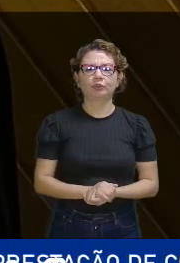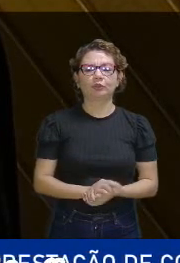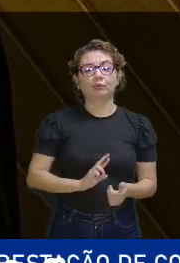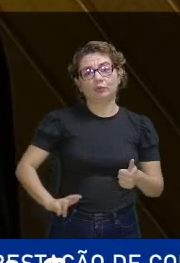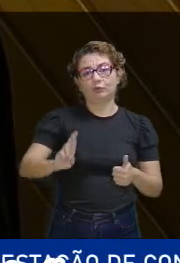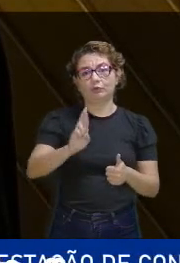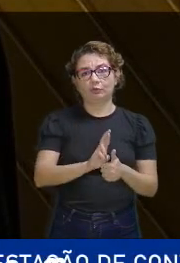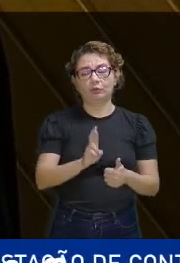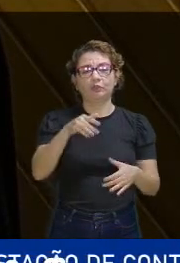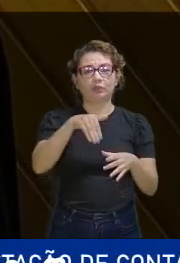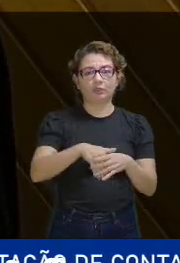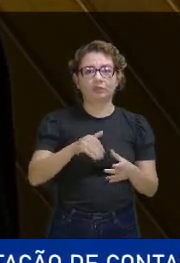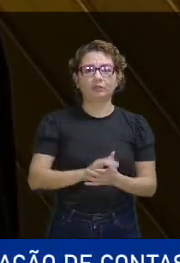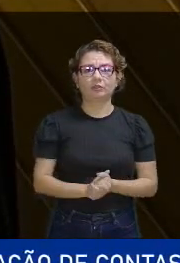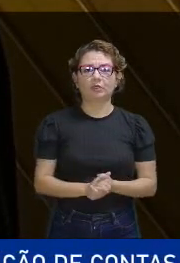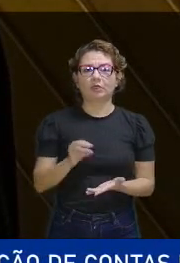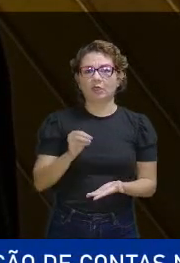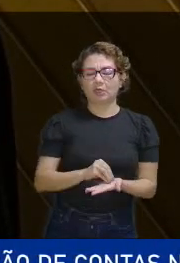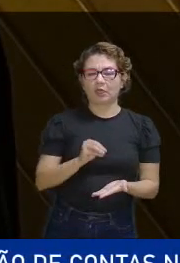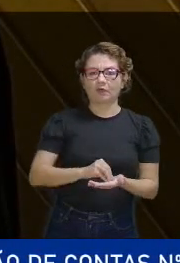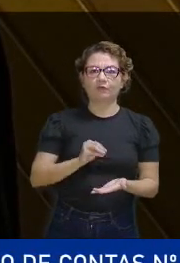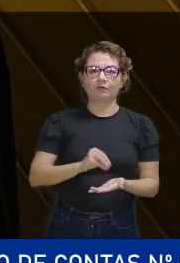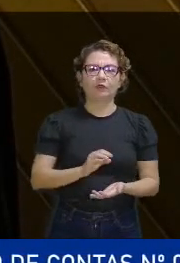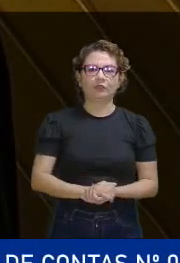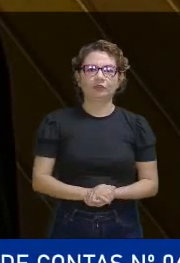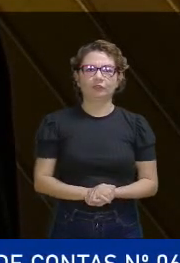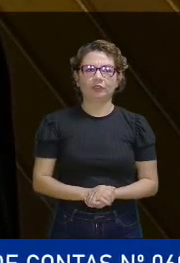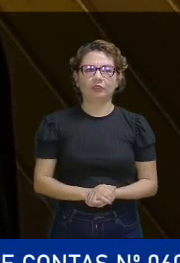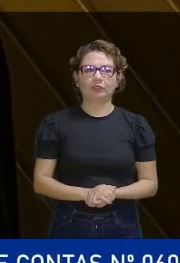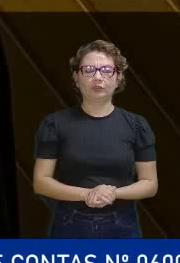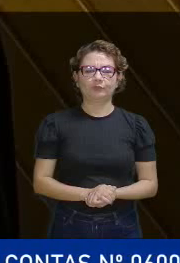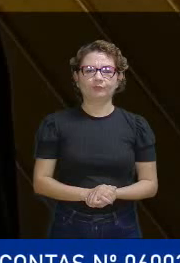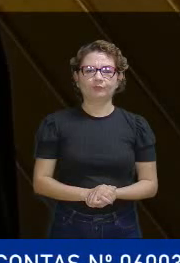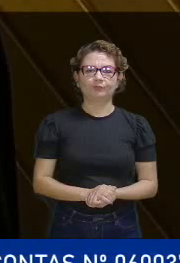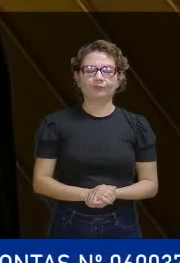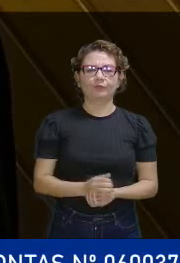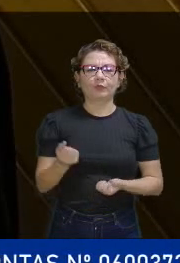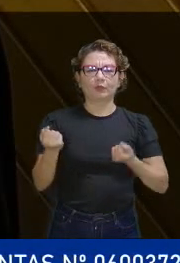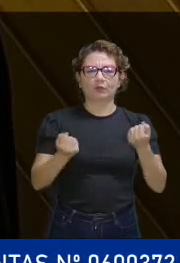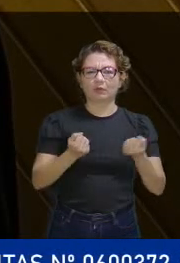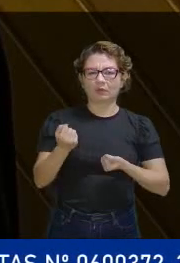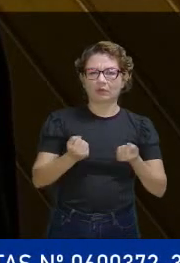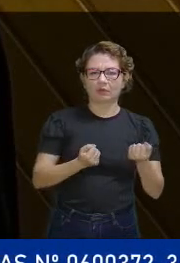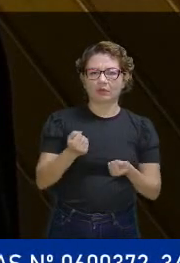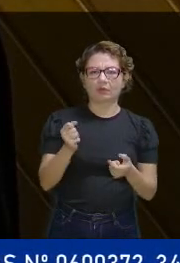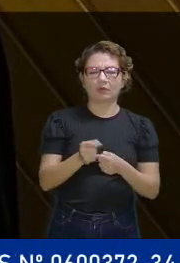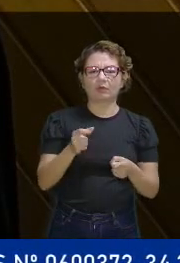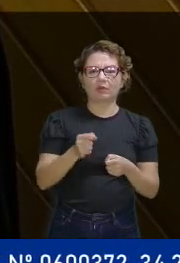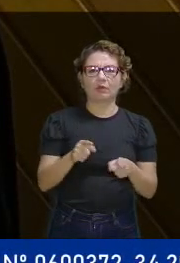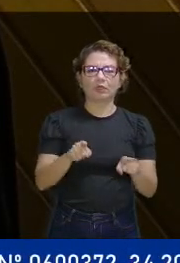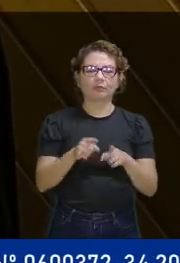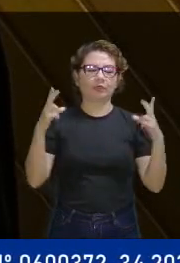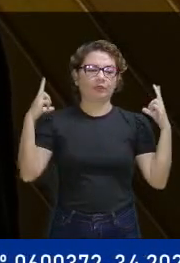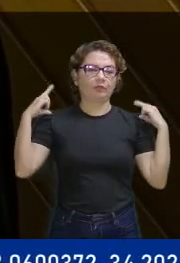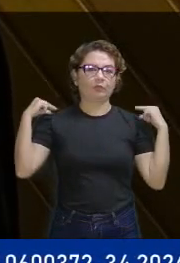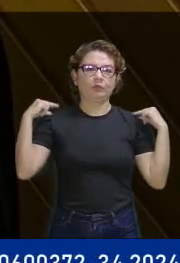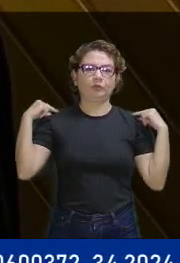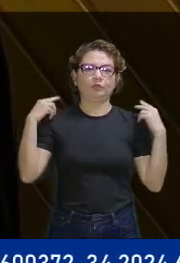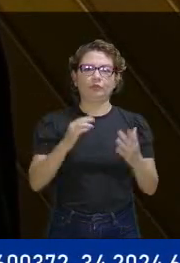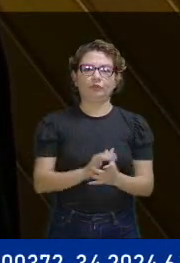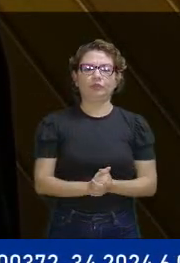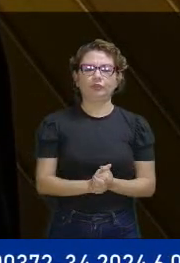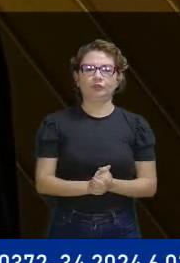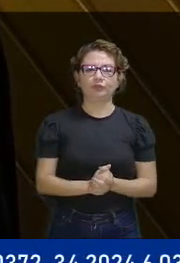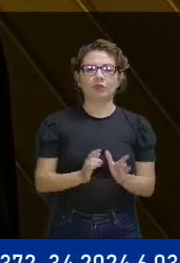Eleitoral considerou que a omissão quanto à cessão de veículos e à doação de serviços de motorista configura